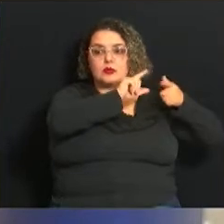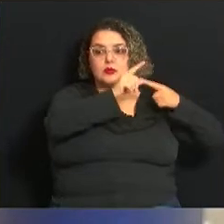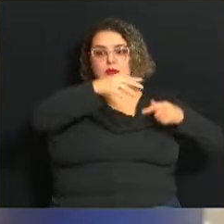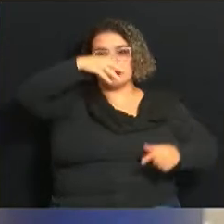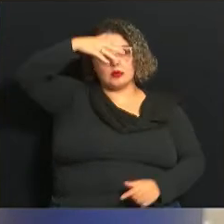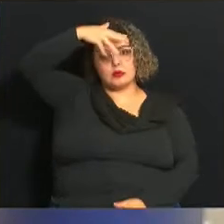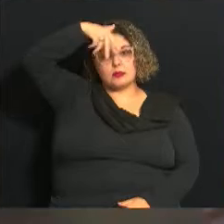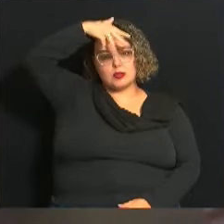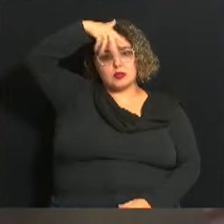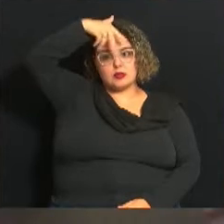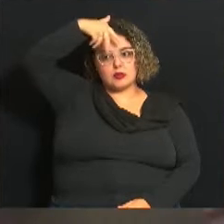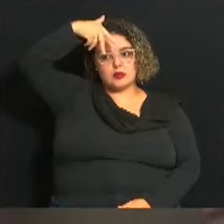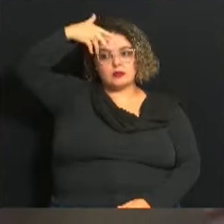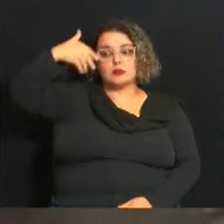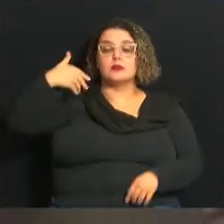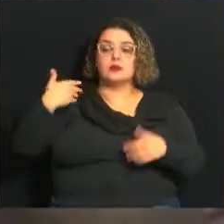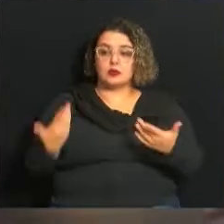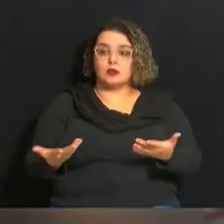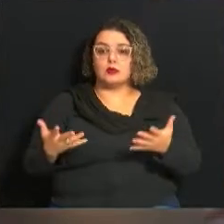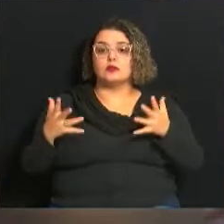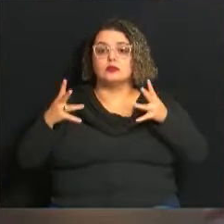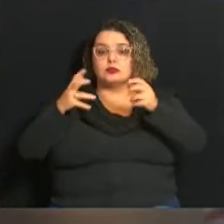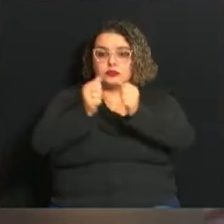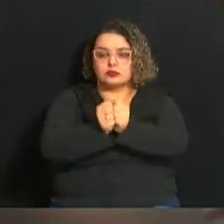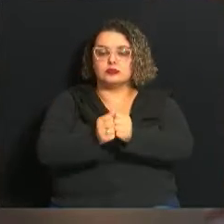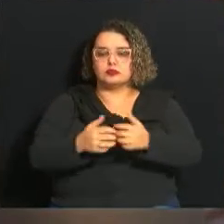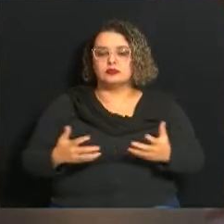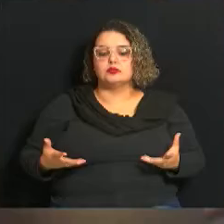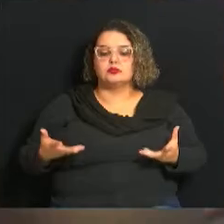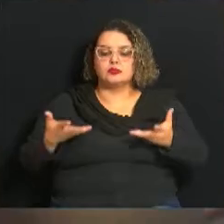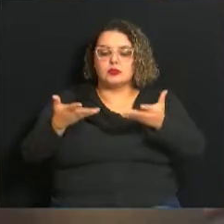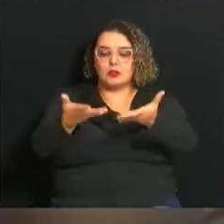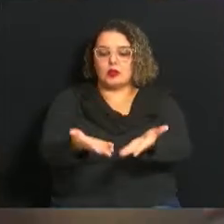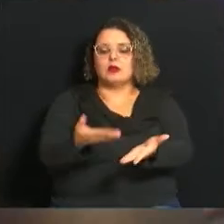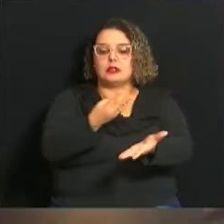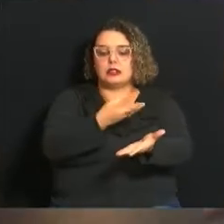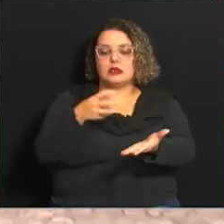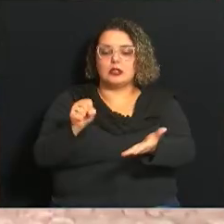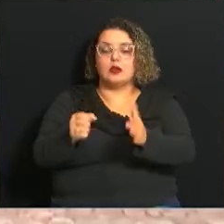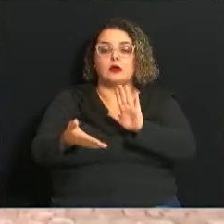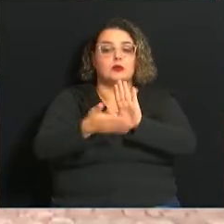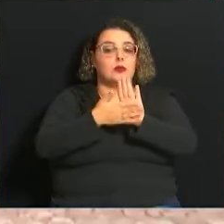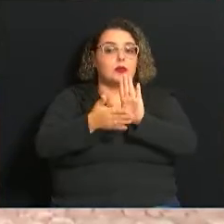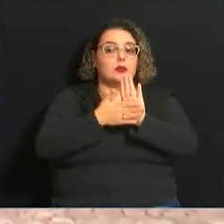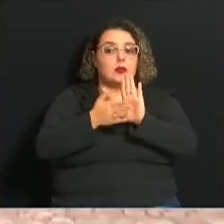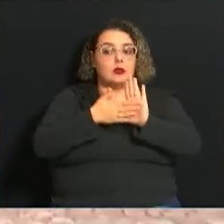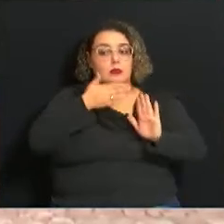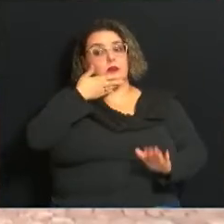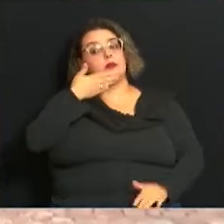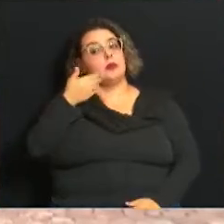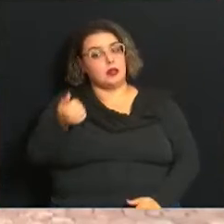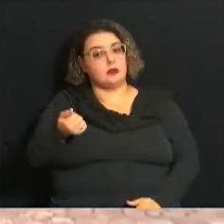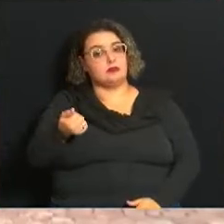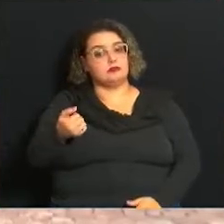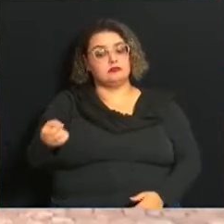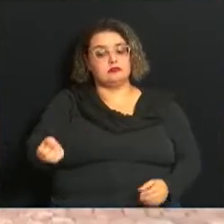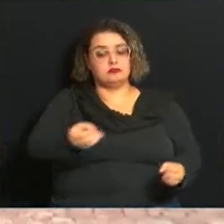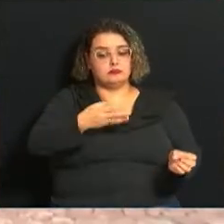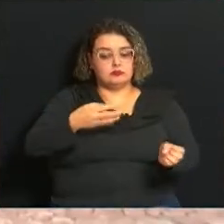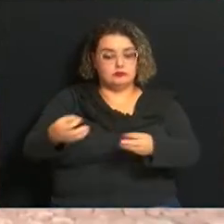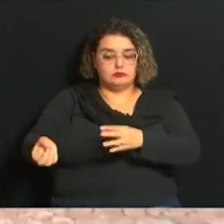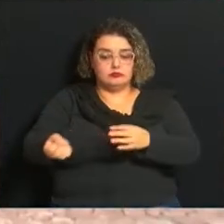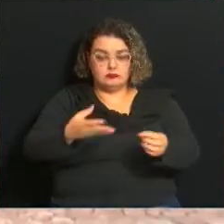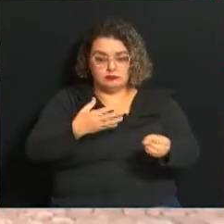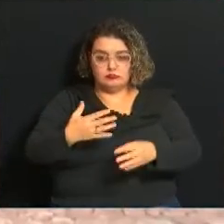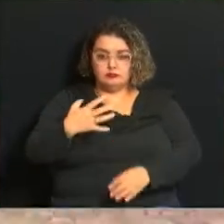da Farmadique. Ao todo, foram apresentadas 38 propostas para melhorar e modernizar os